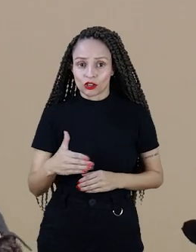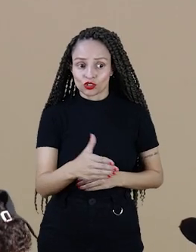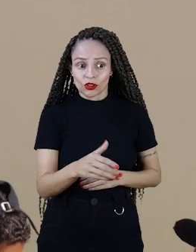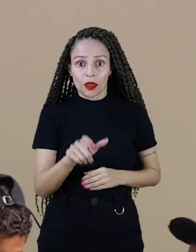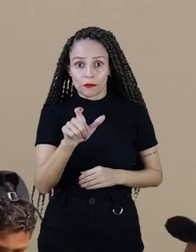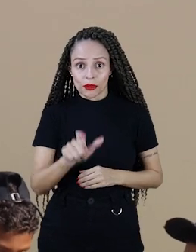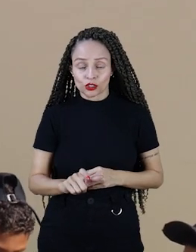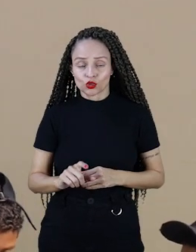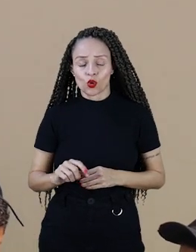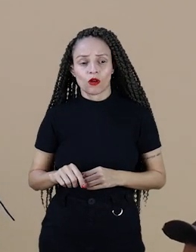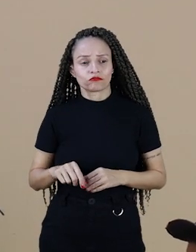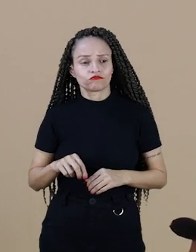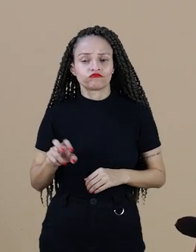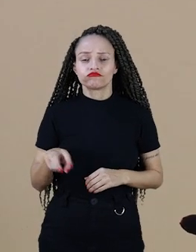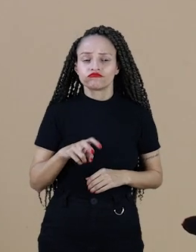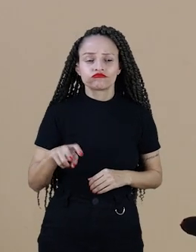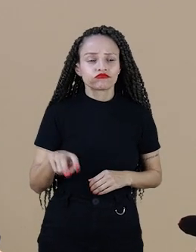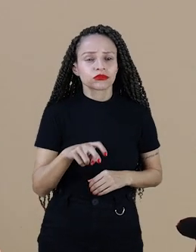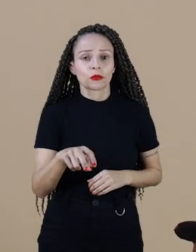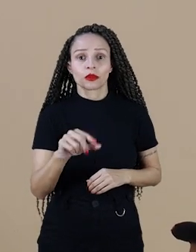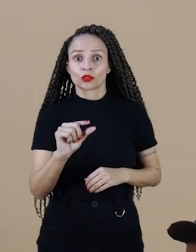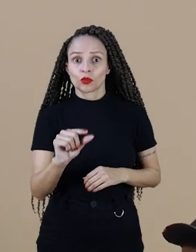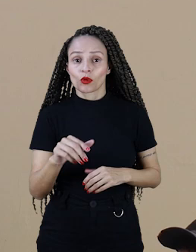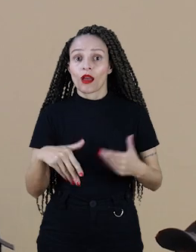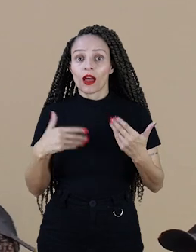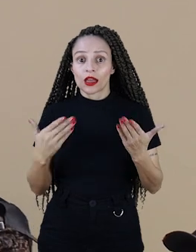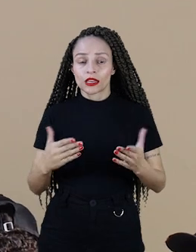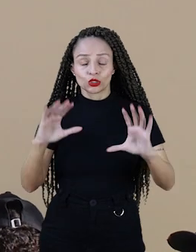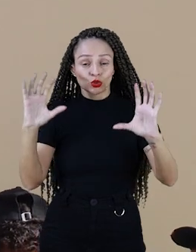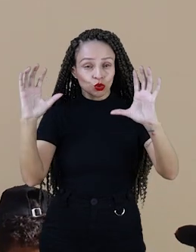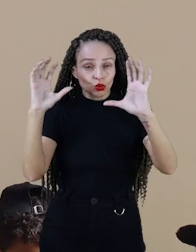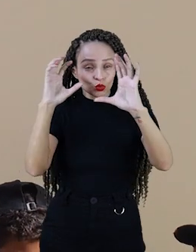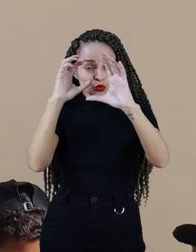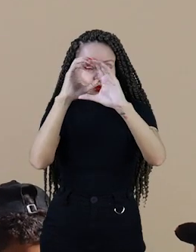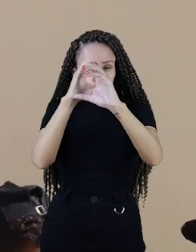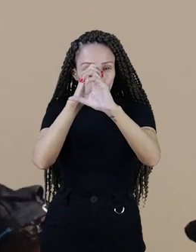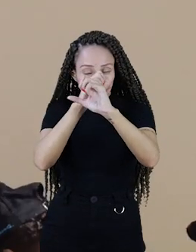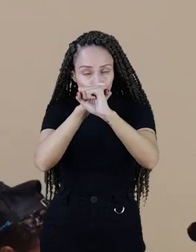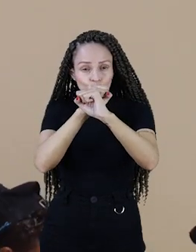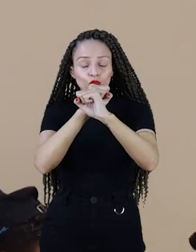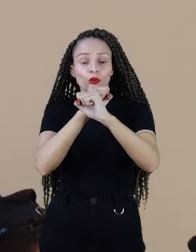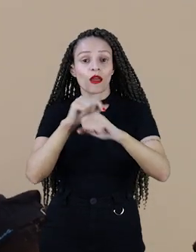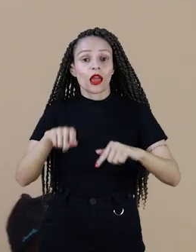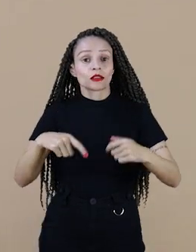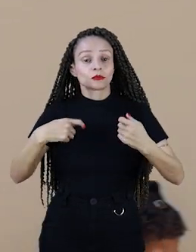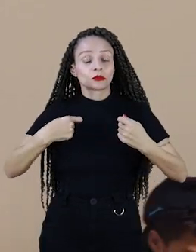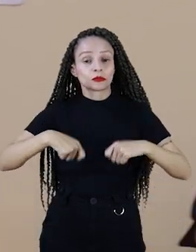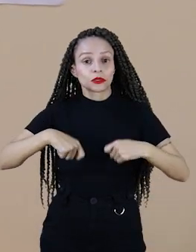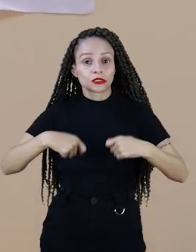essa pessoa caminha mais um pouco. E aí, no escuro, né, ela